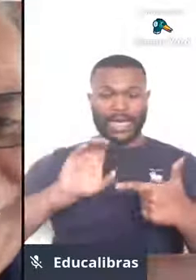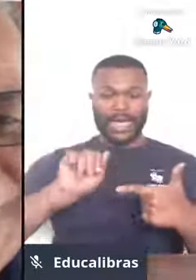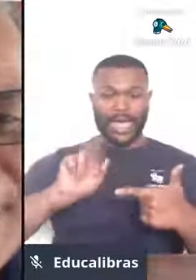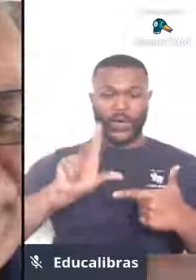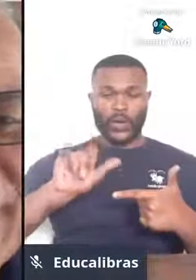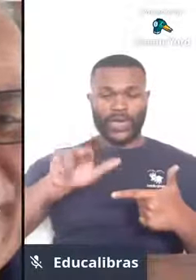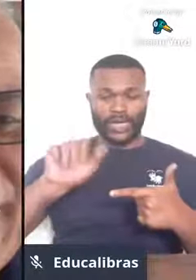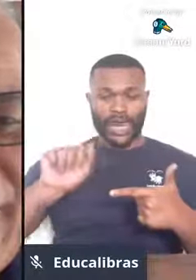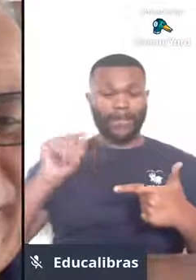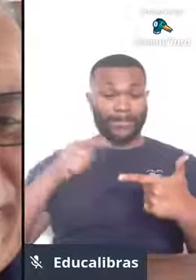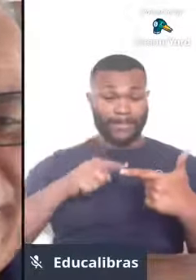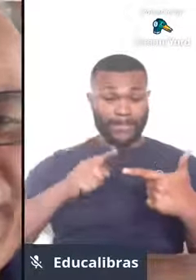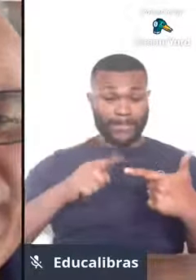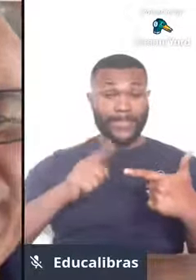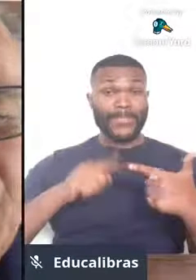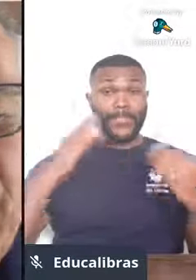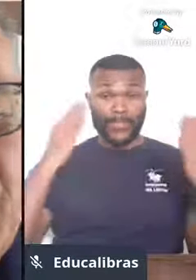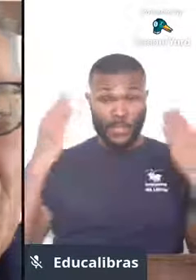psicóloga,